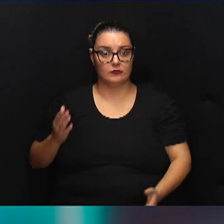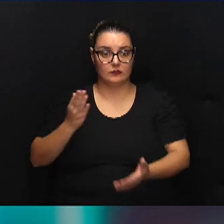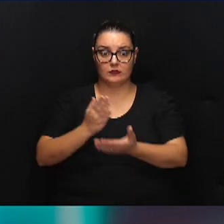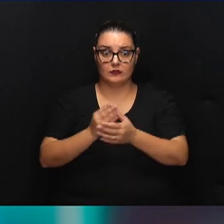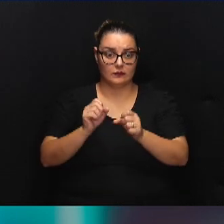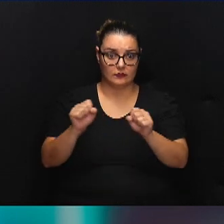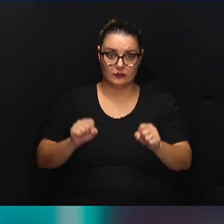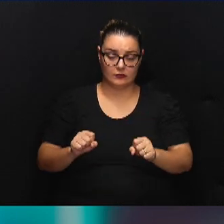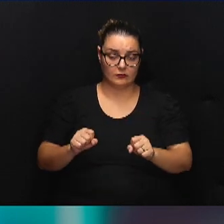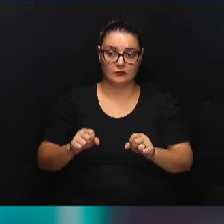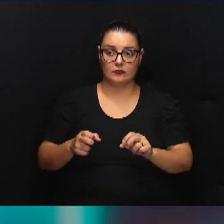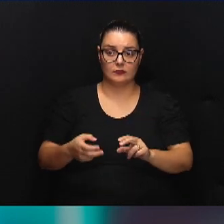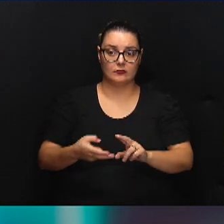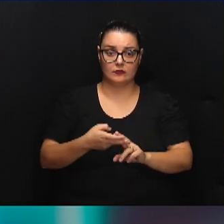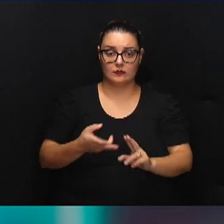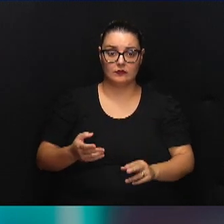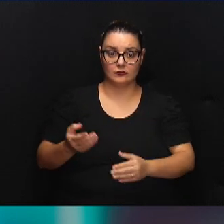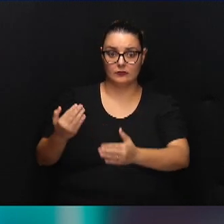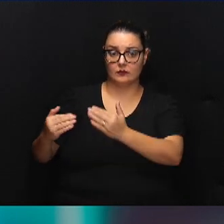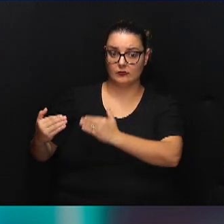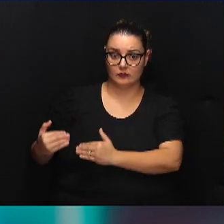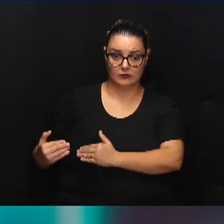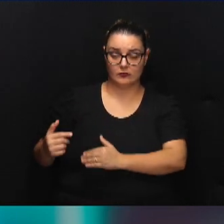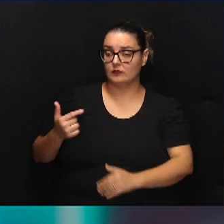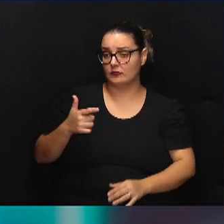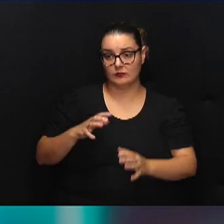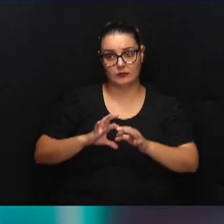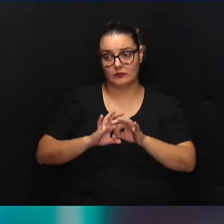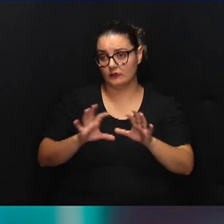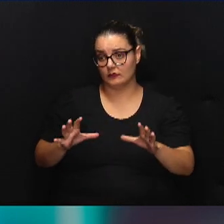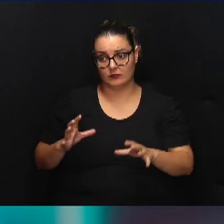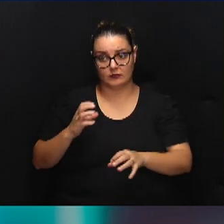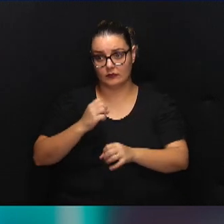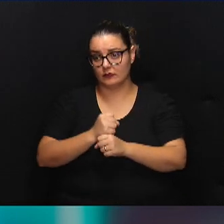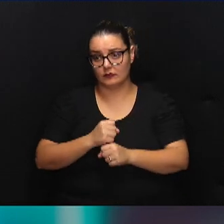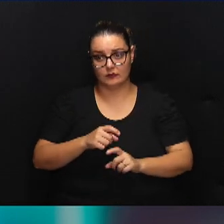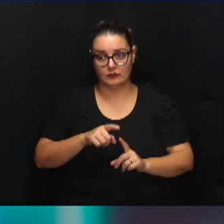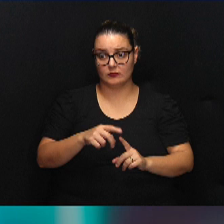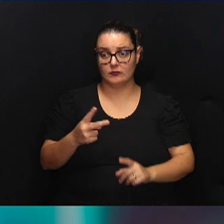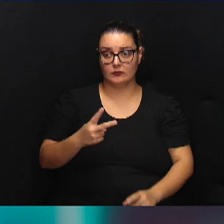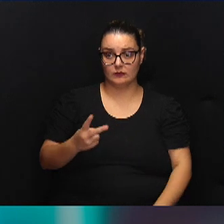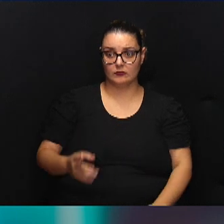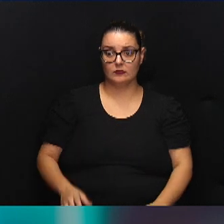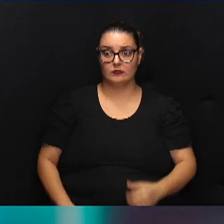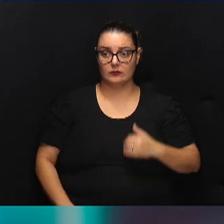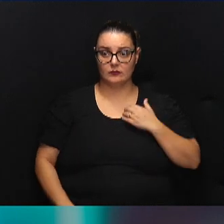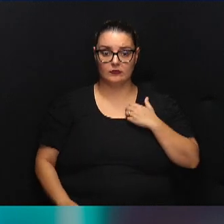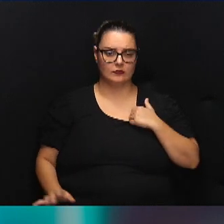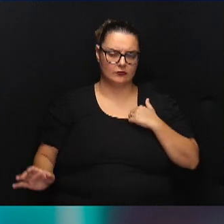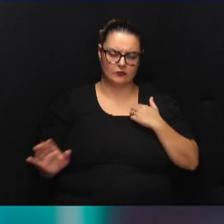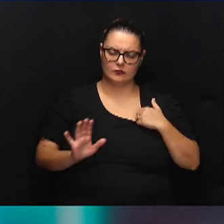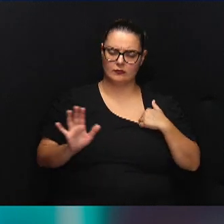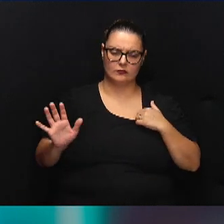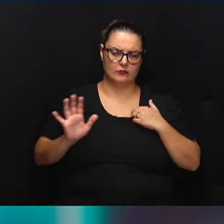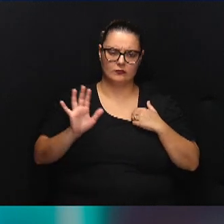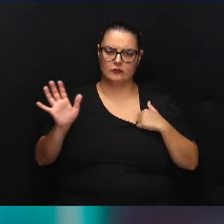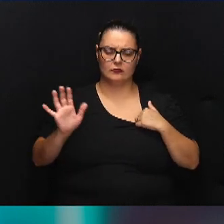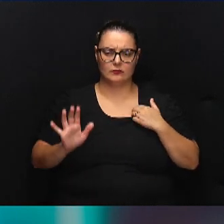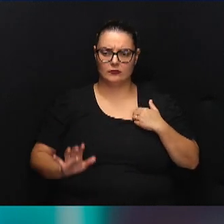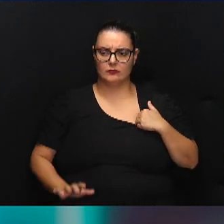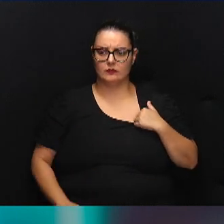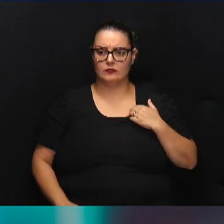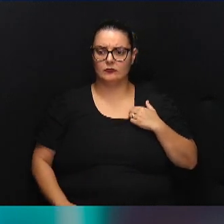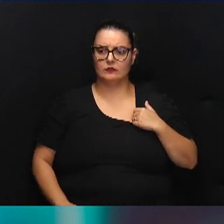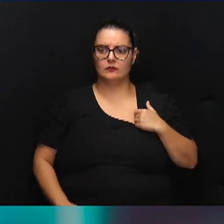saúde. Depois, todos os outros já nem tem disponíveis em geral para diabetes tipo 2. E, não, são caríssimos, né? Mas mesmo assim, mesmo